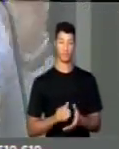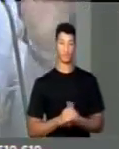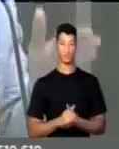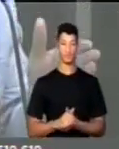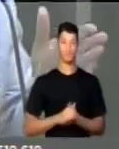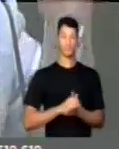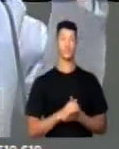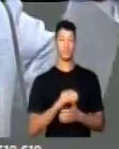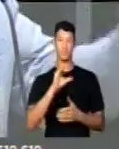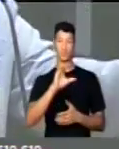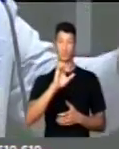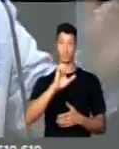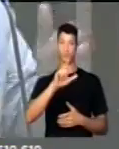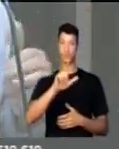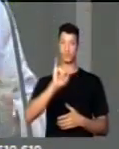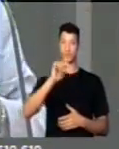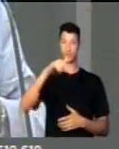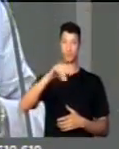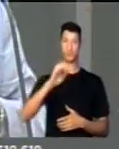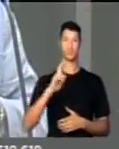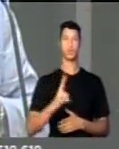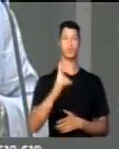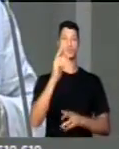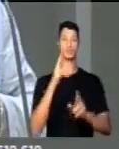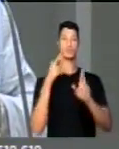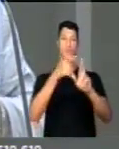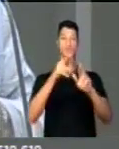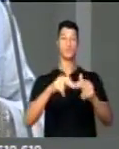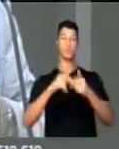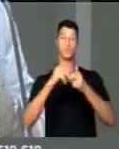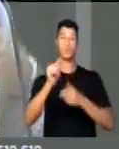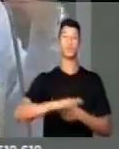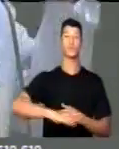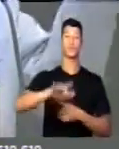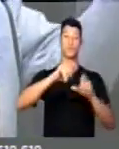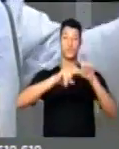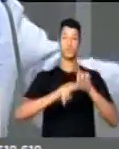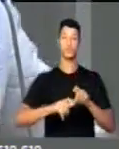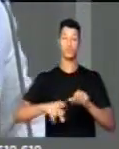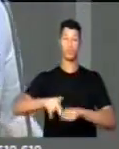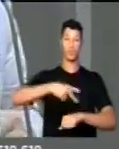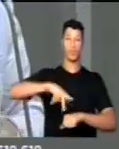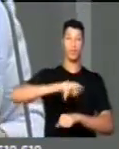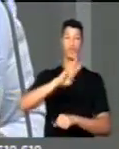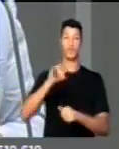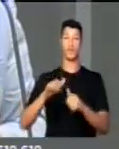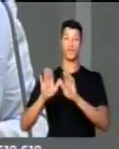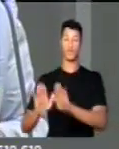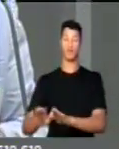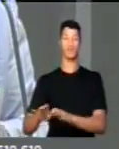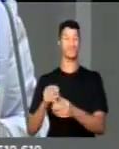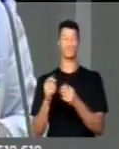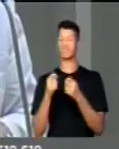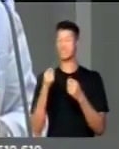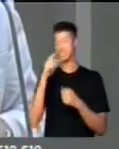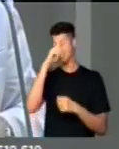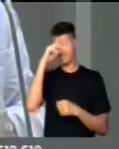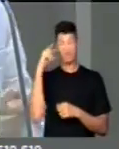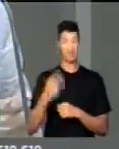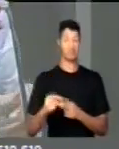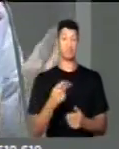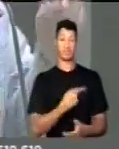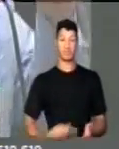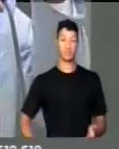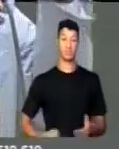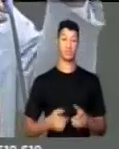A Selic continuará sendo a referência e, portanto, o endividamento do país vai ficando insuportável.